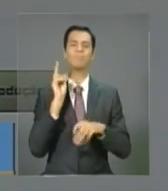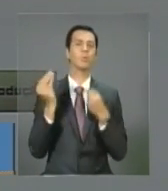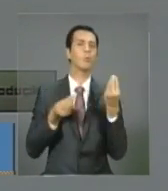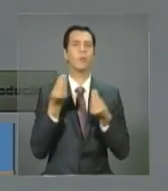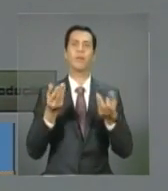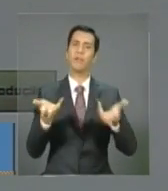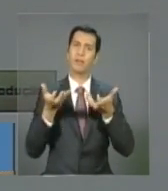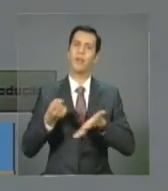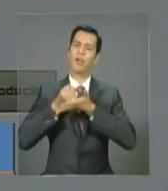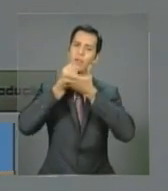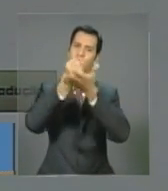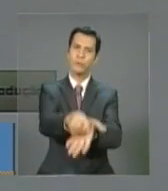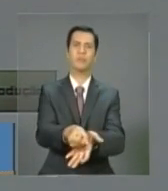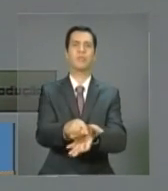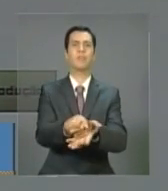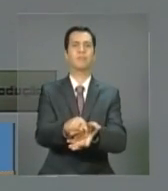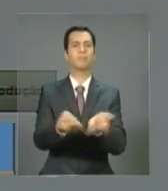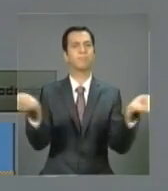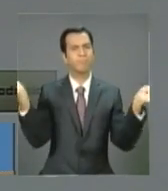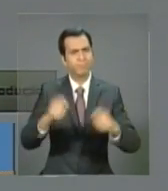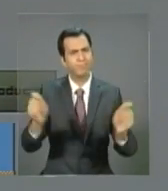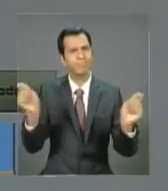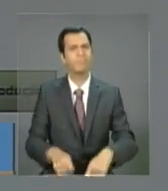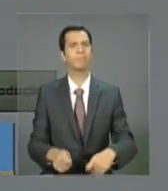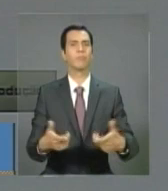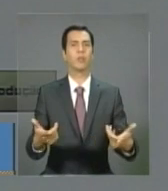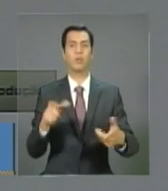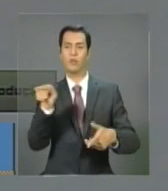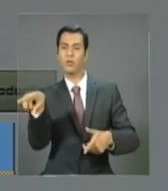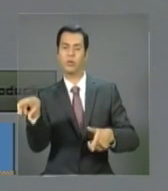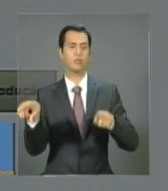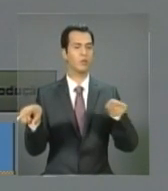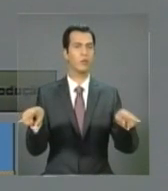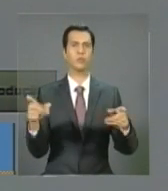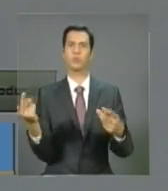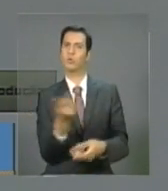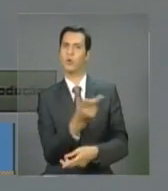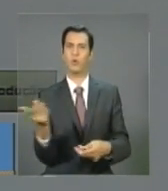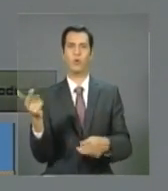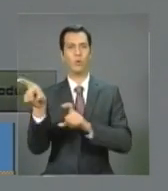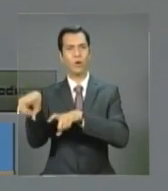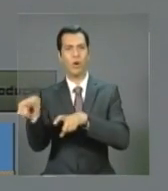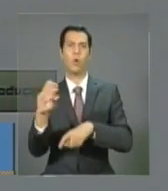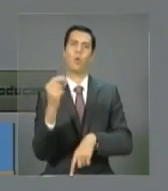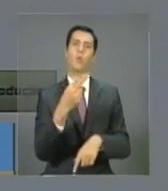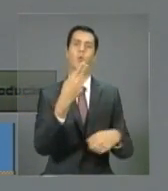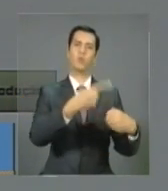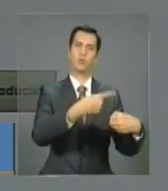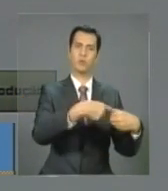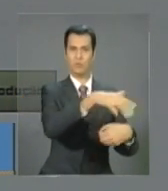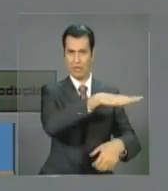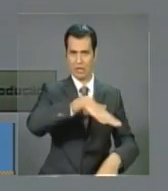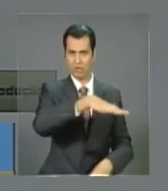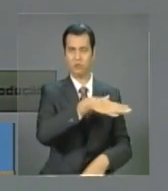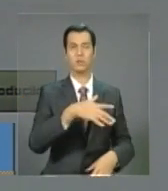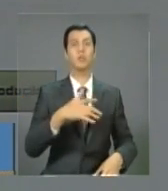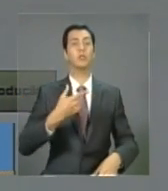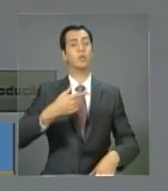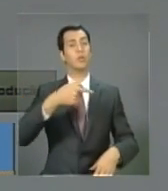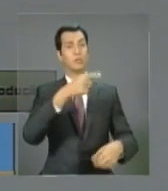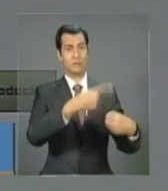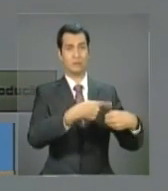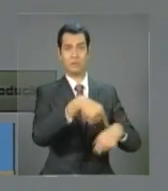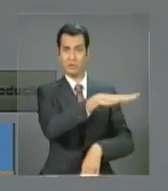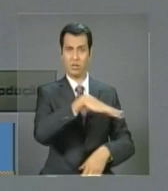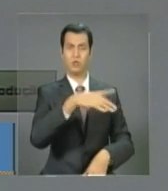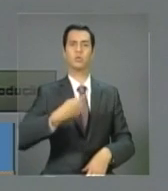que é diferente de como você vai estar fazendo isso no rural e no urbano. Então, no urbano, nós vamos buscar gerar ocupação e renda,